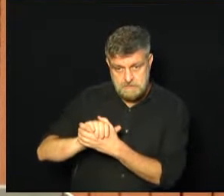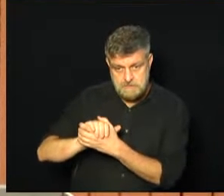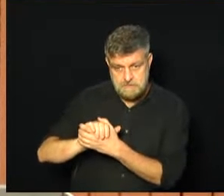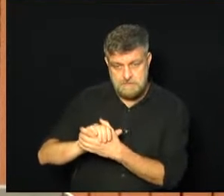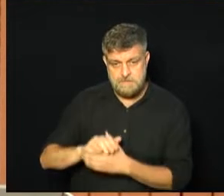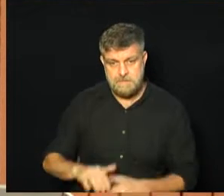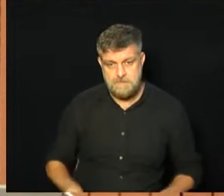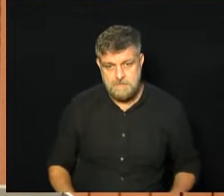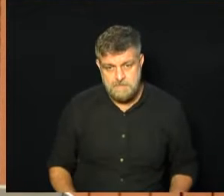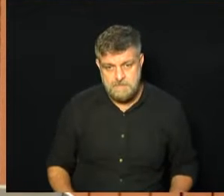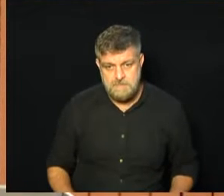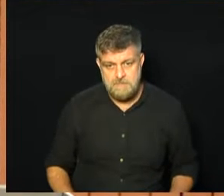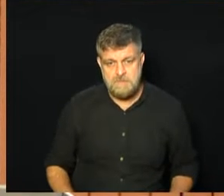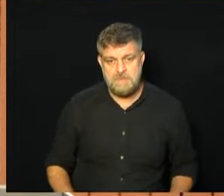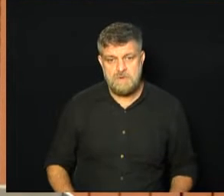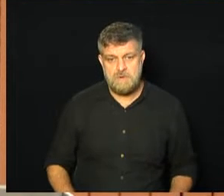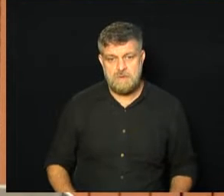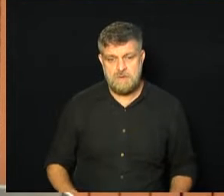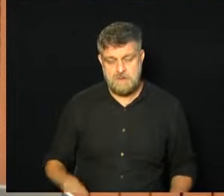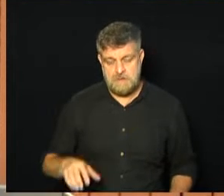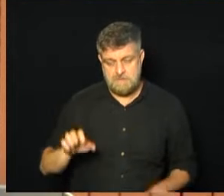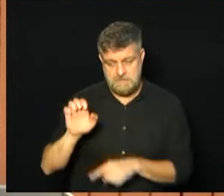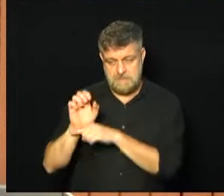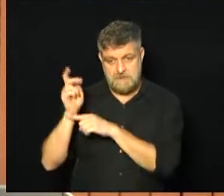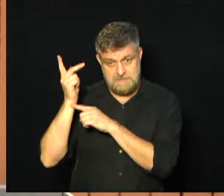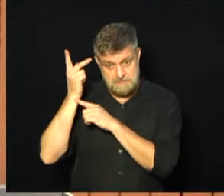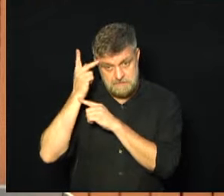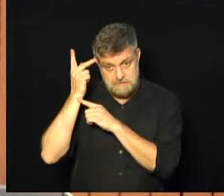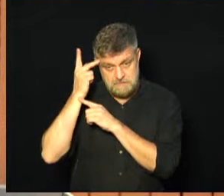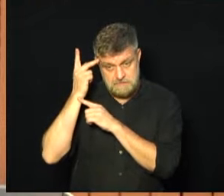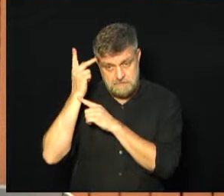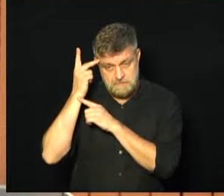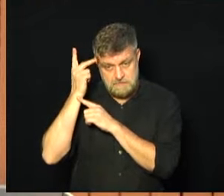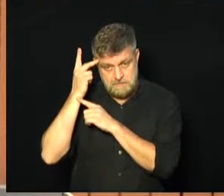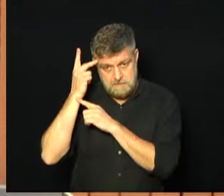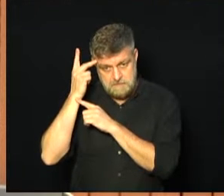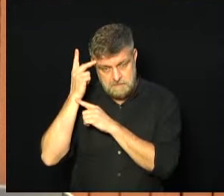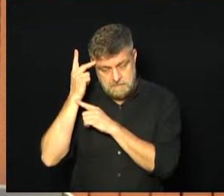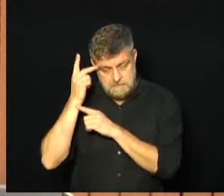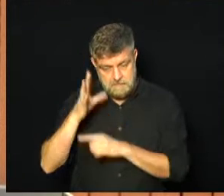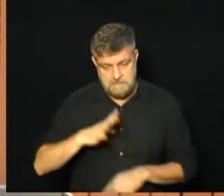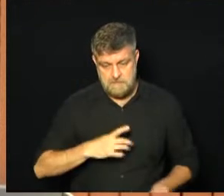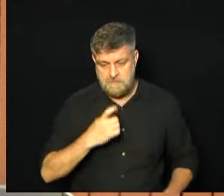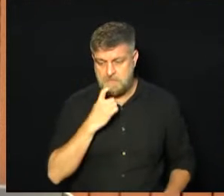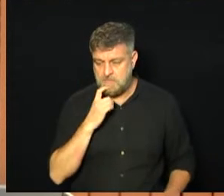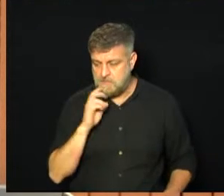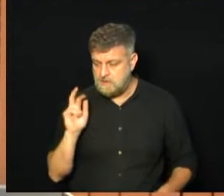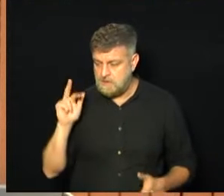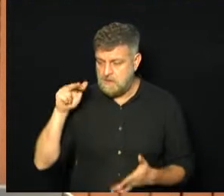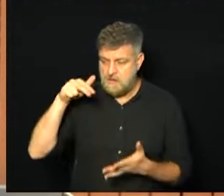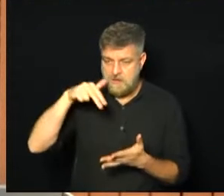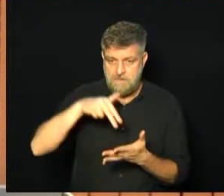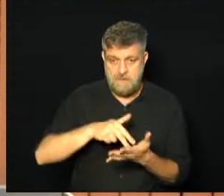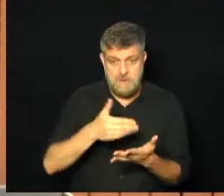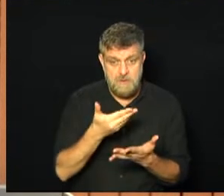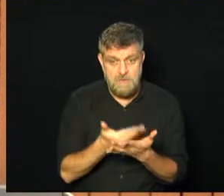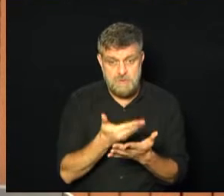que é paulista e que veio para Campinas para estudar na